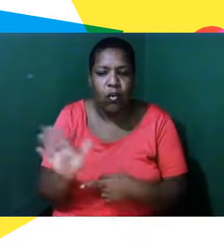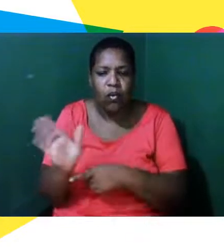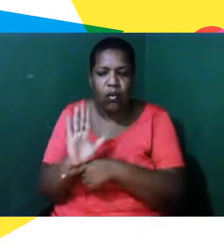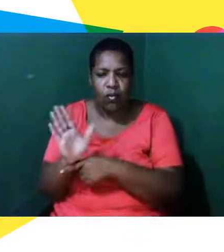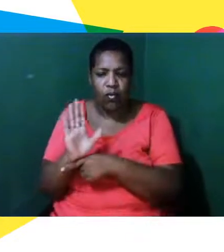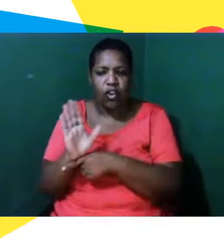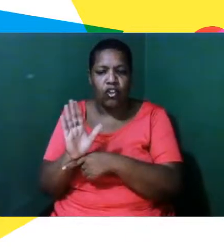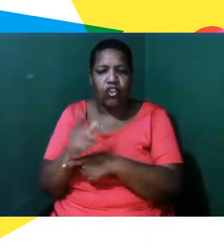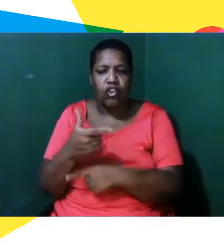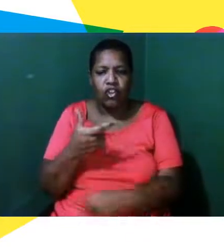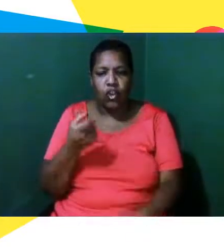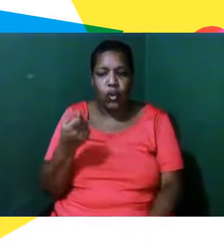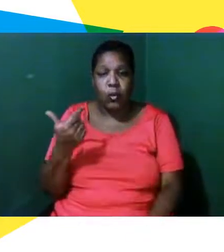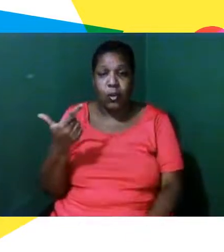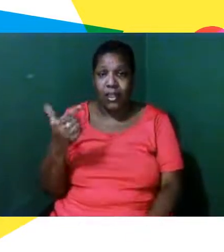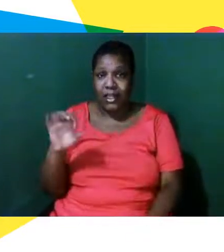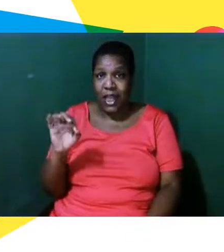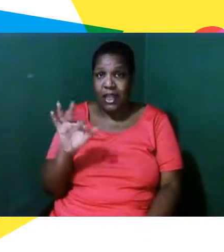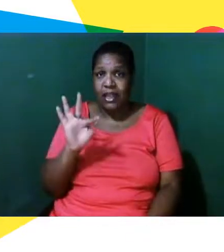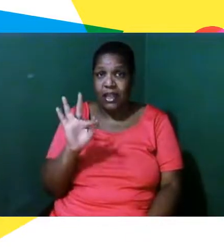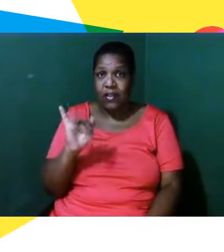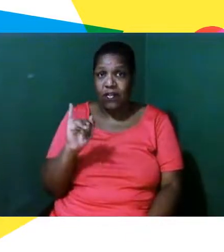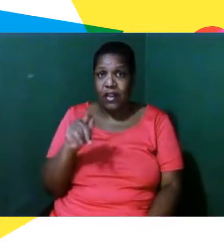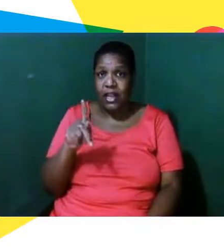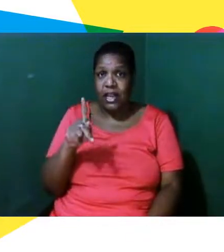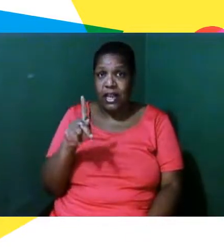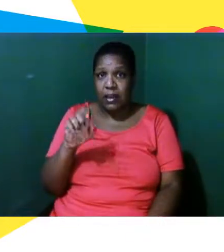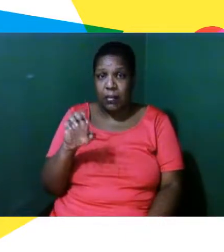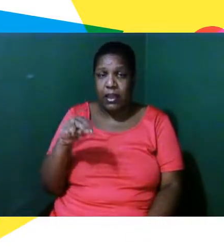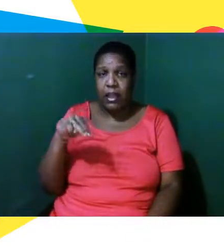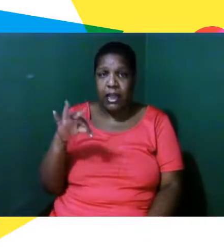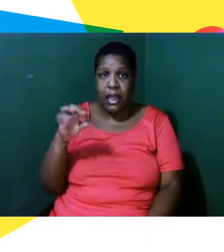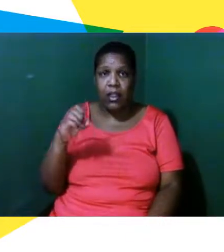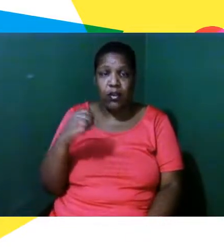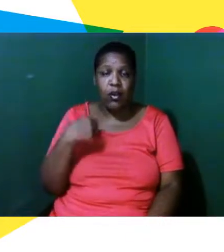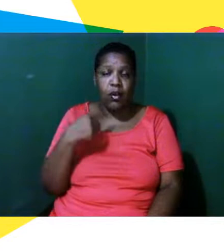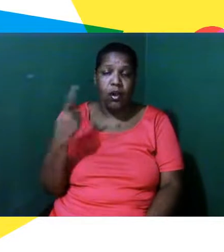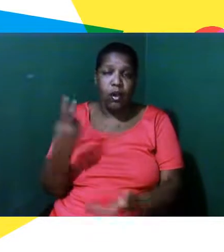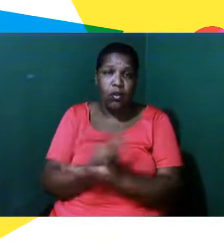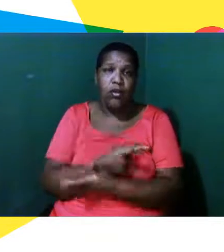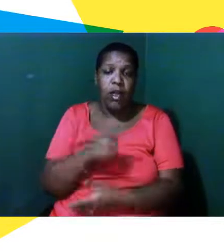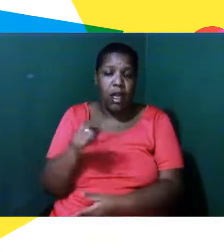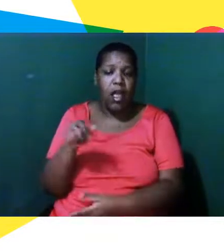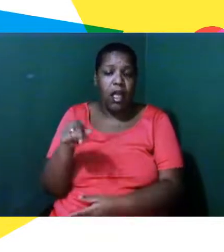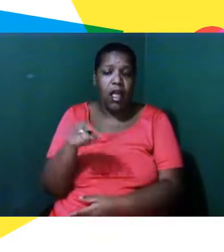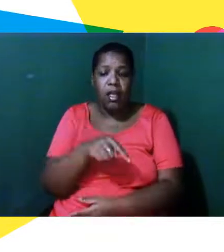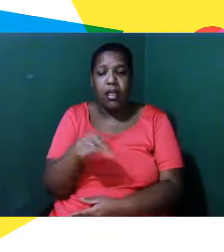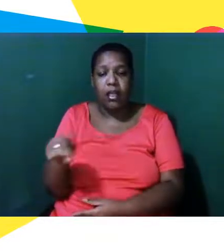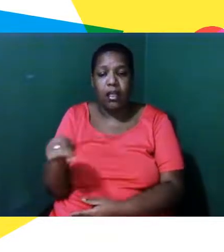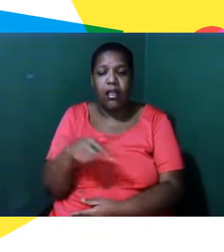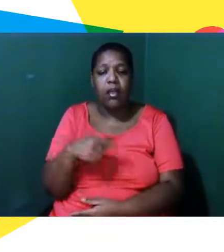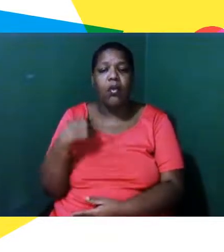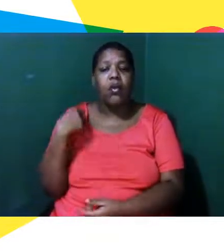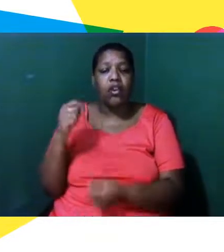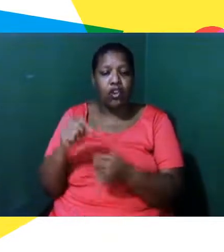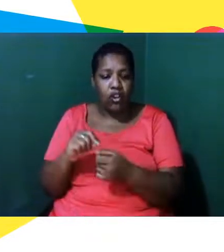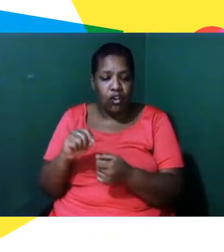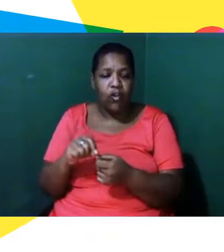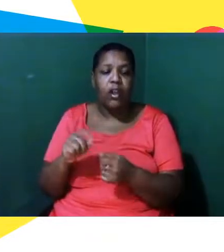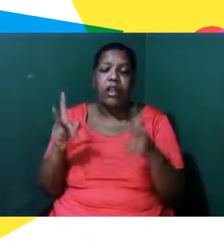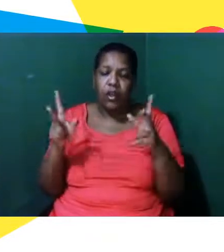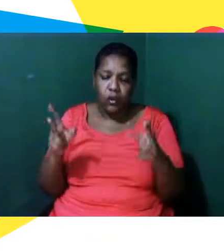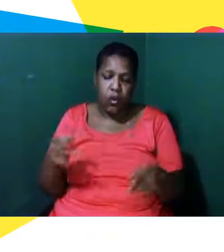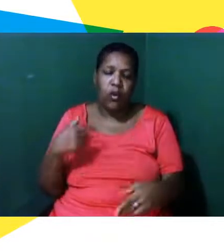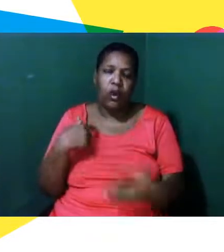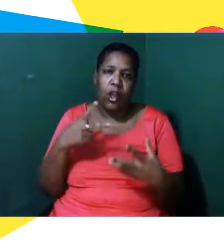Felipe Neto de 2010 é de um picante o que está acontecendo na imagem de habitantes e o que a gente faz como eu